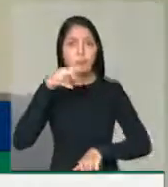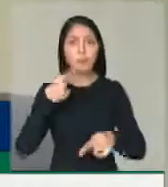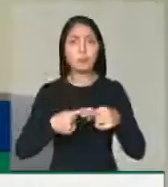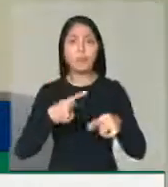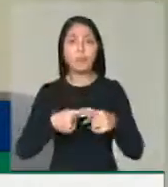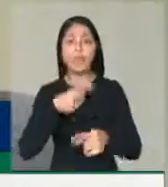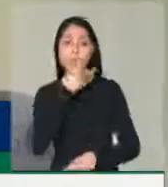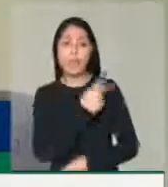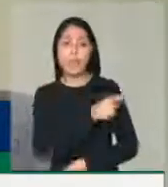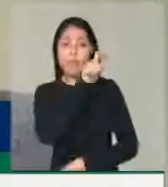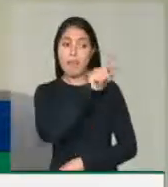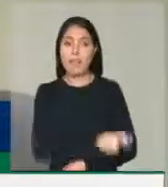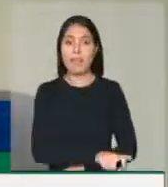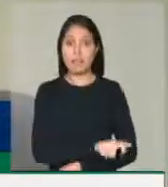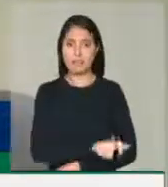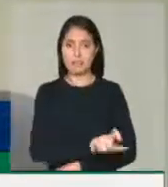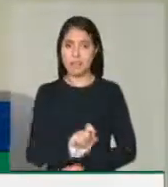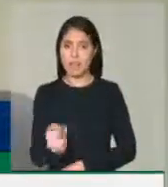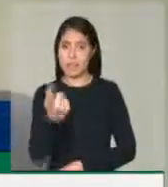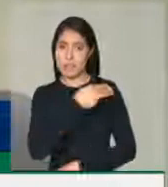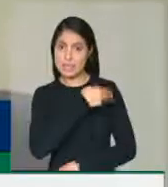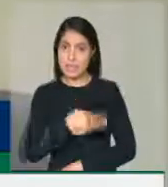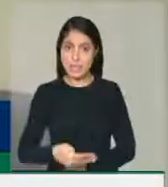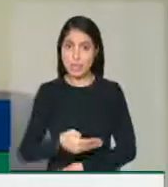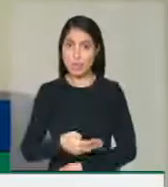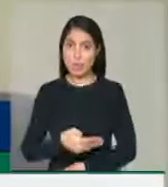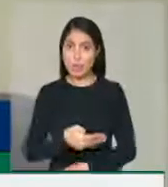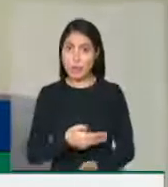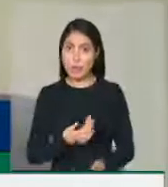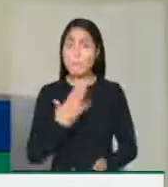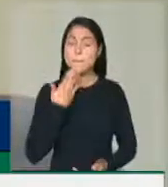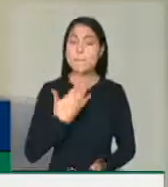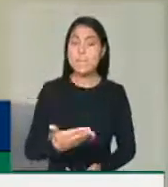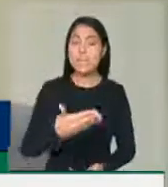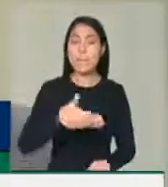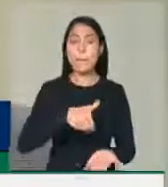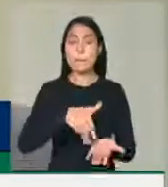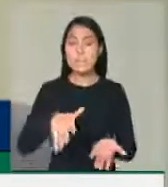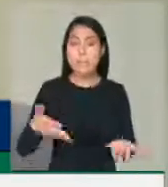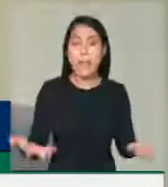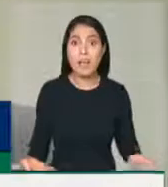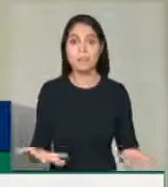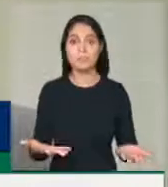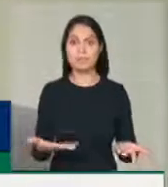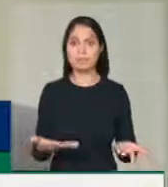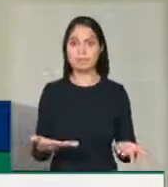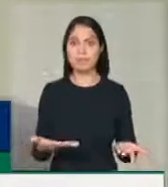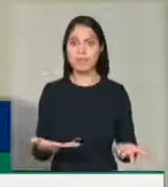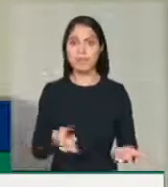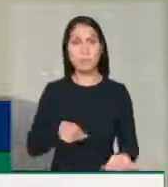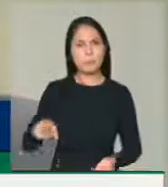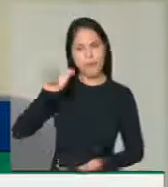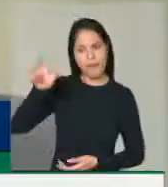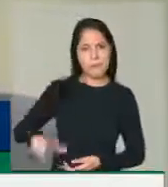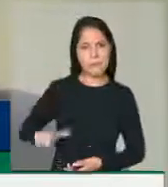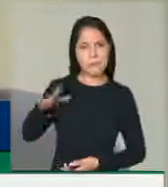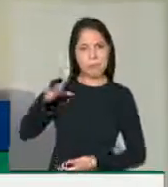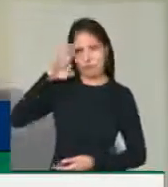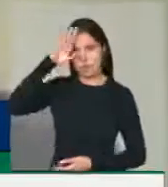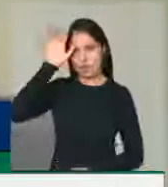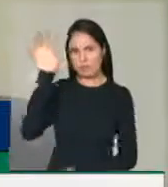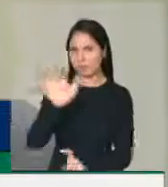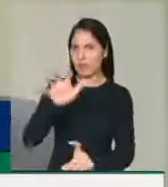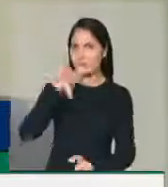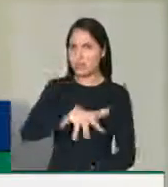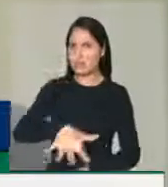ex-ministro do presidente da república e interferir na polícia federal que tem um papel muito